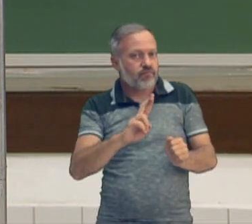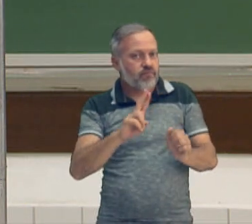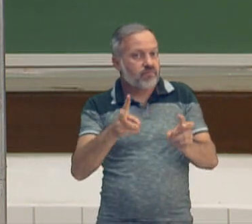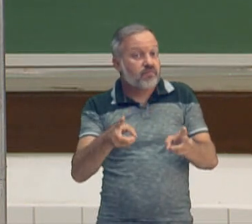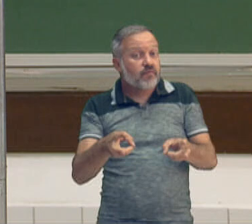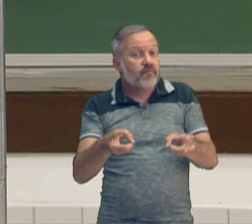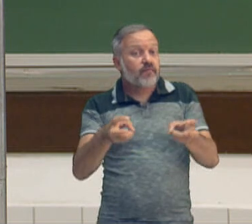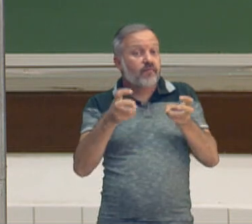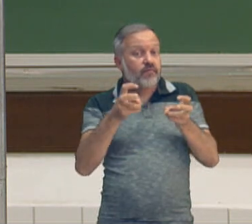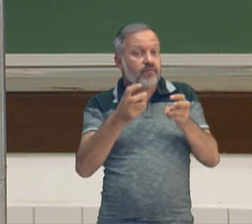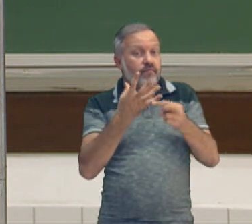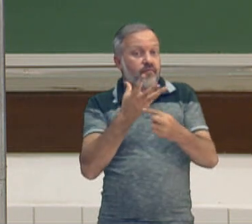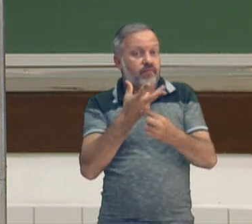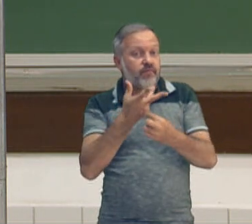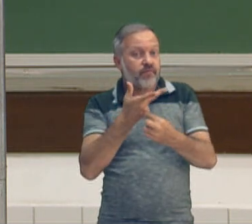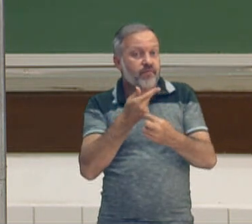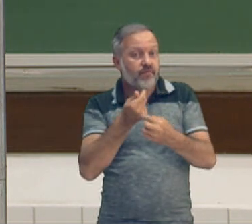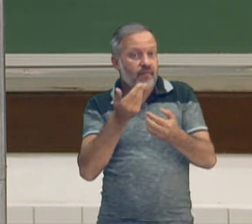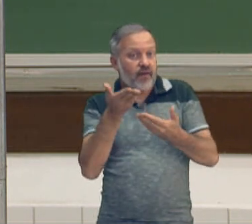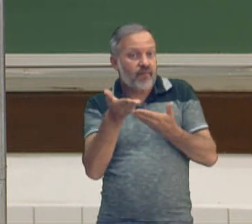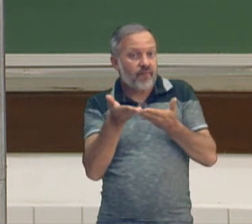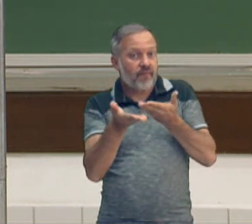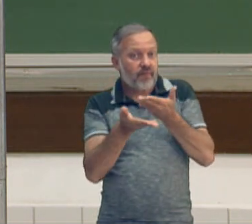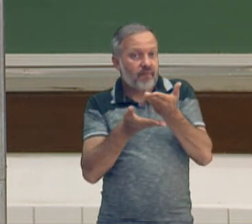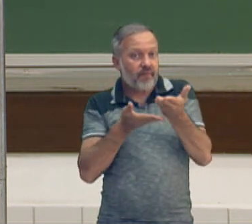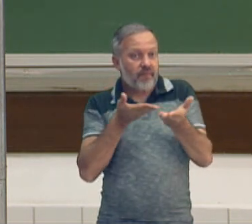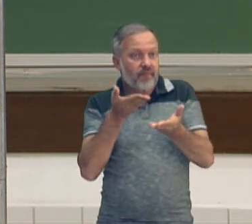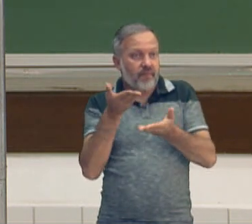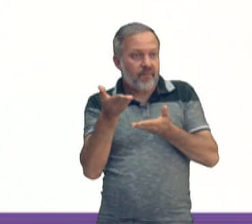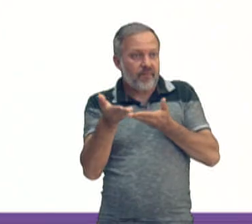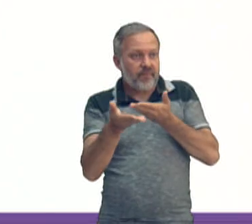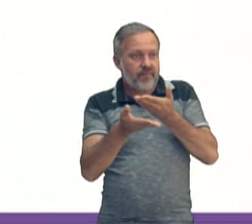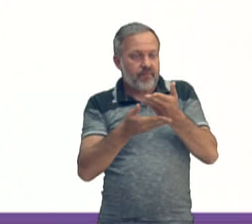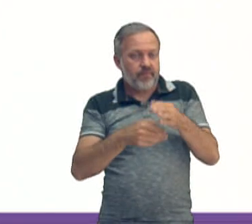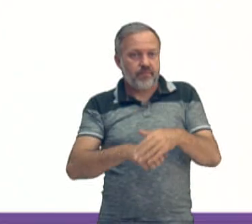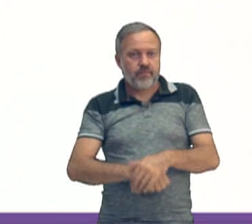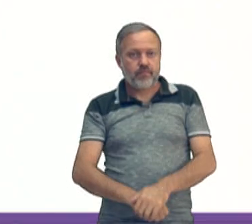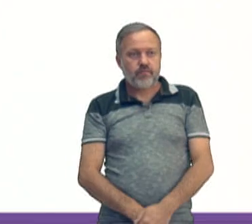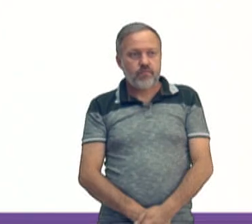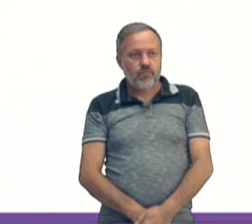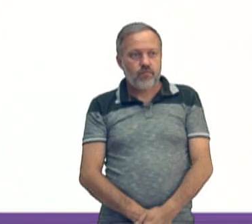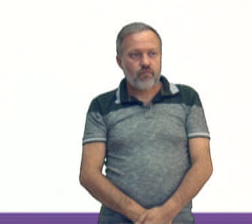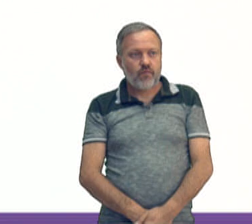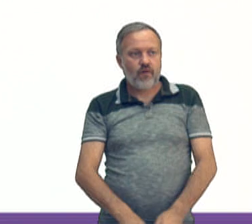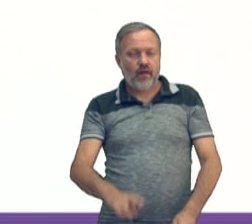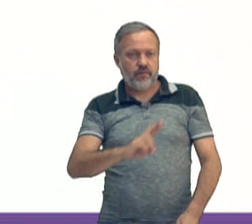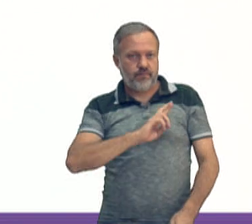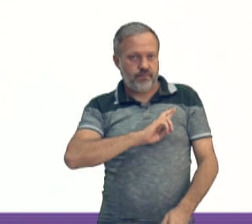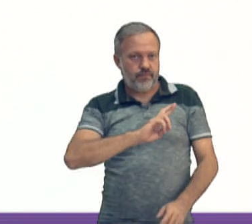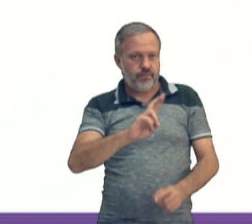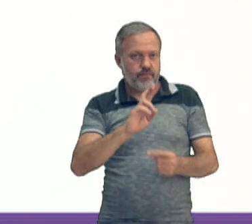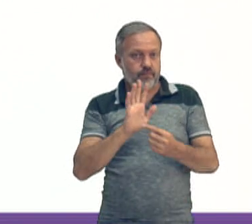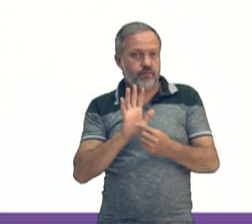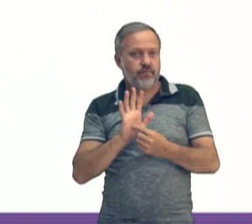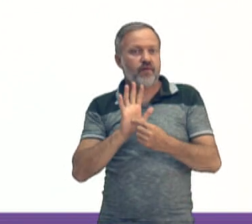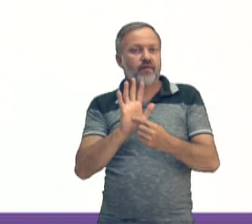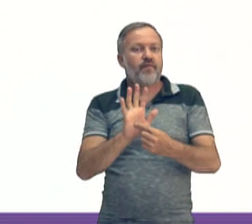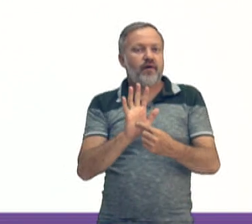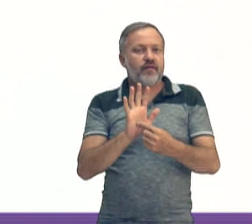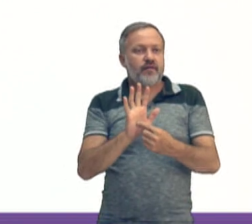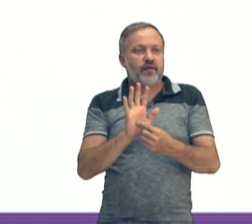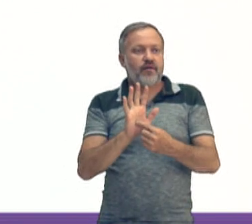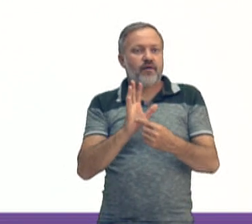percebemos que a arte comunica. As religiões utilizam-se das diferentes expressões artísticas como forma